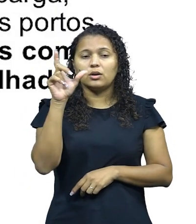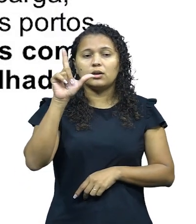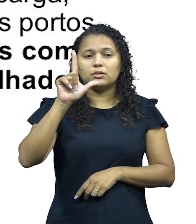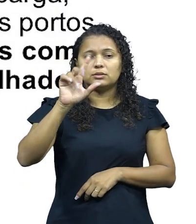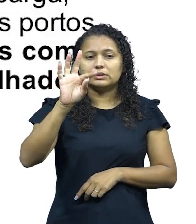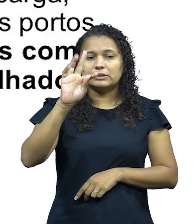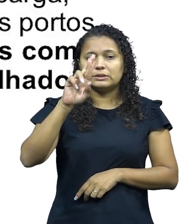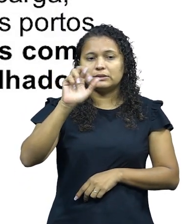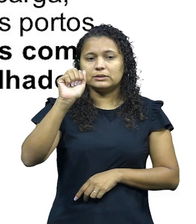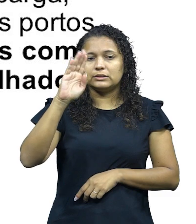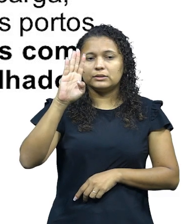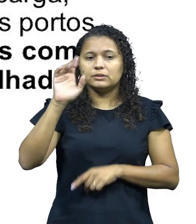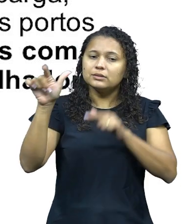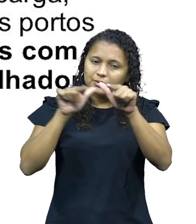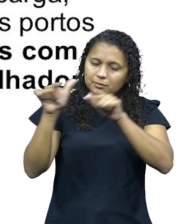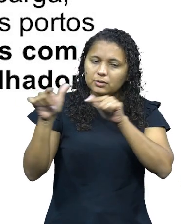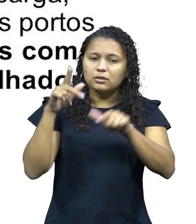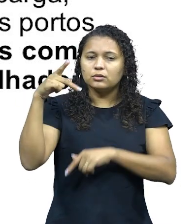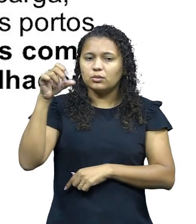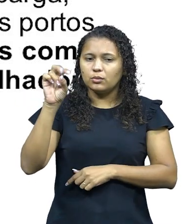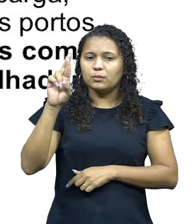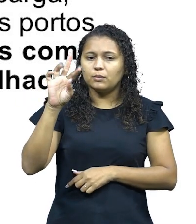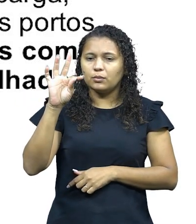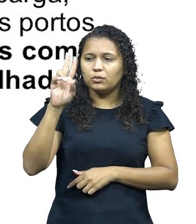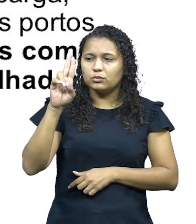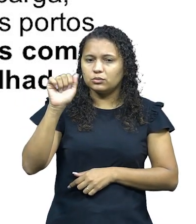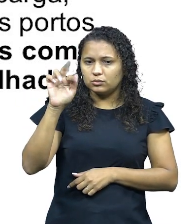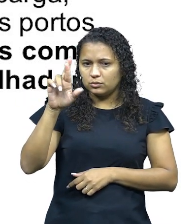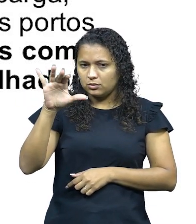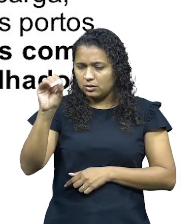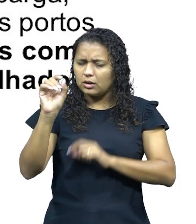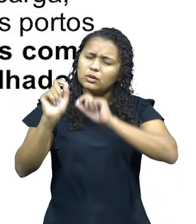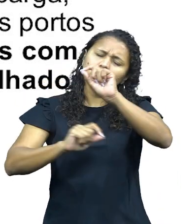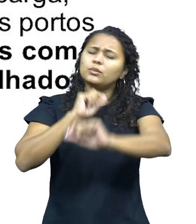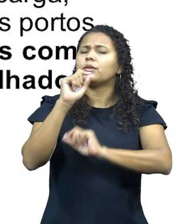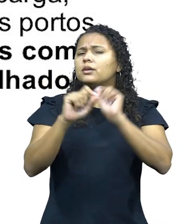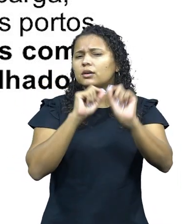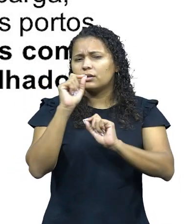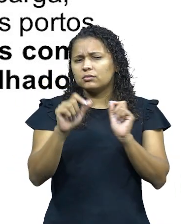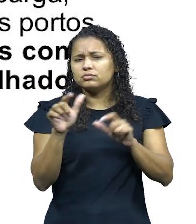trabalhador portuário? Bom, o trabalho portuário,